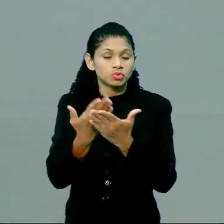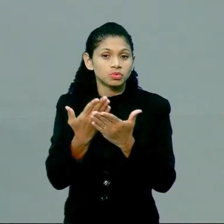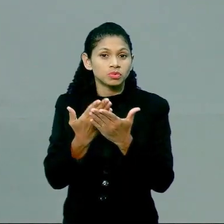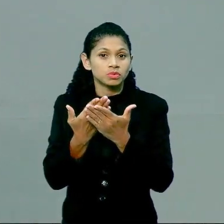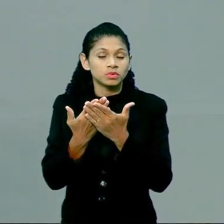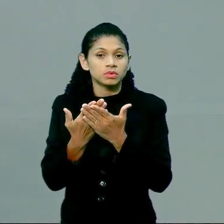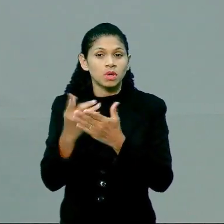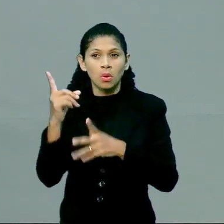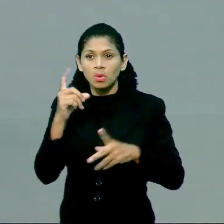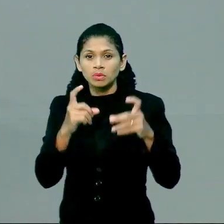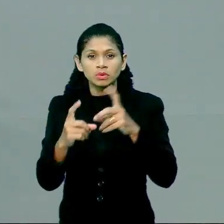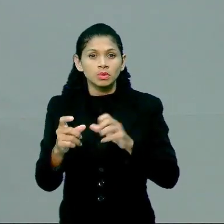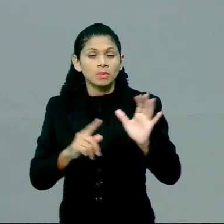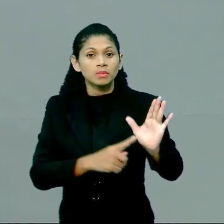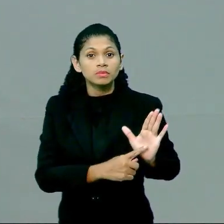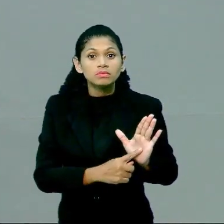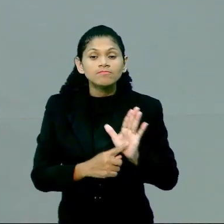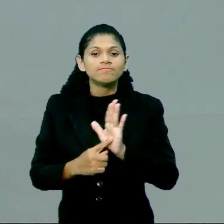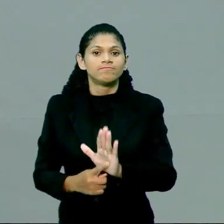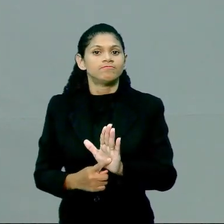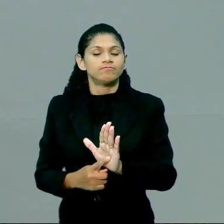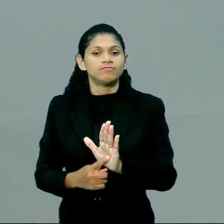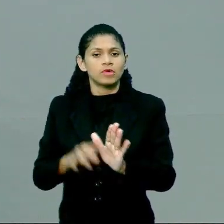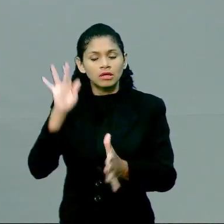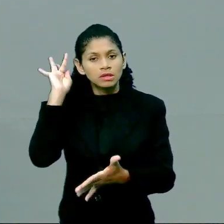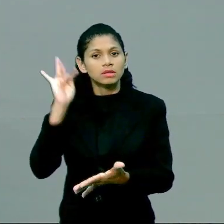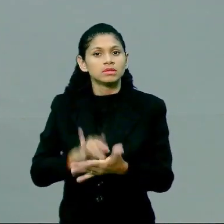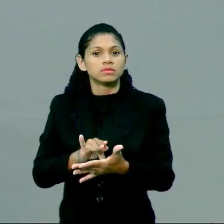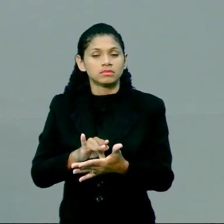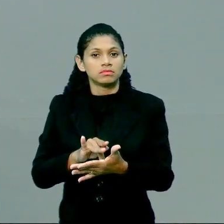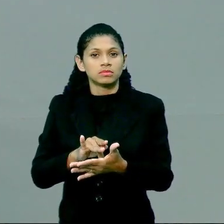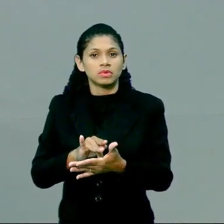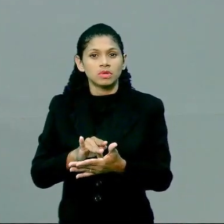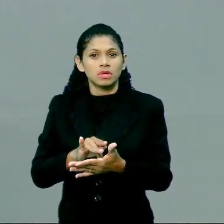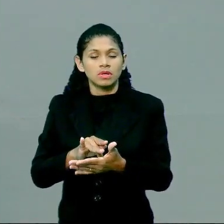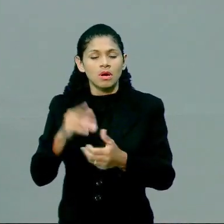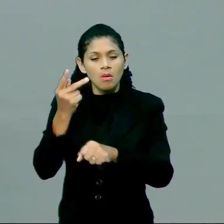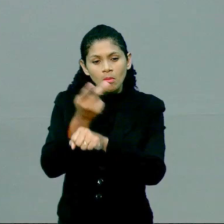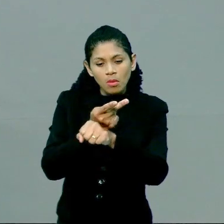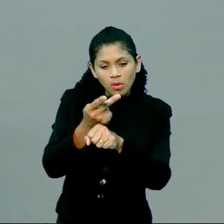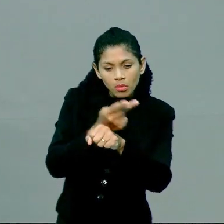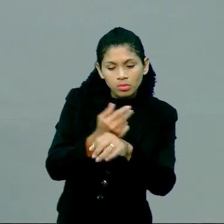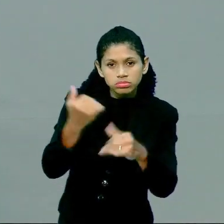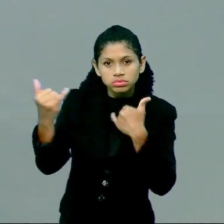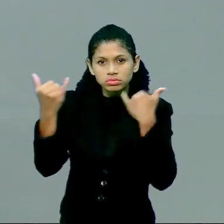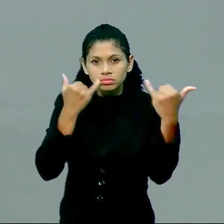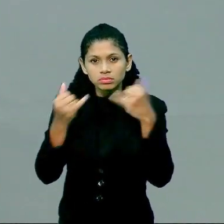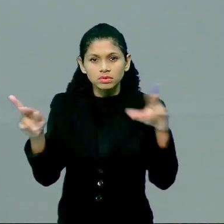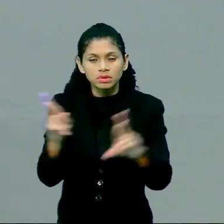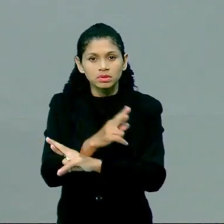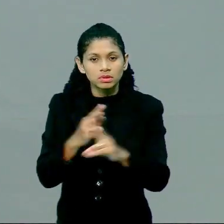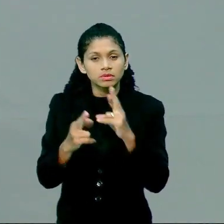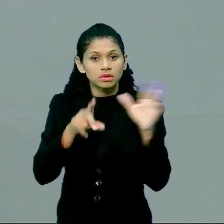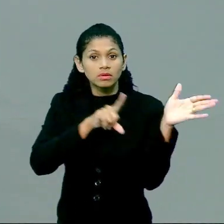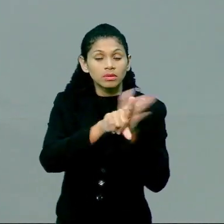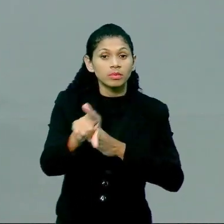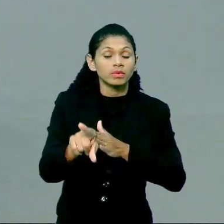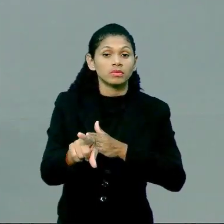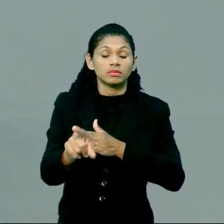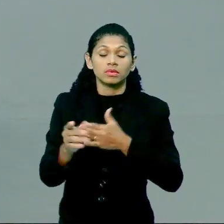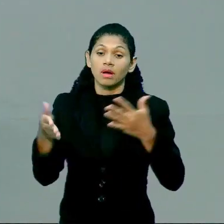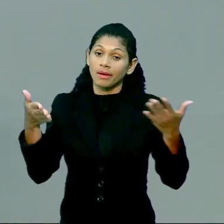cujo o foco era somente é você procurar informação né e relacionar com a pergunta Tá